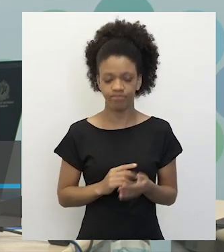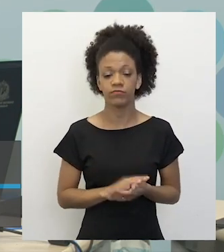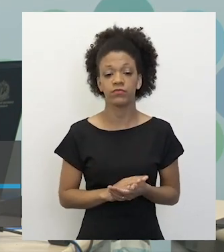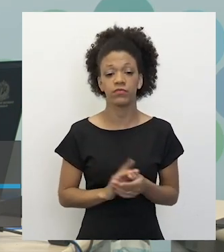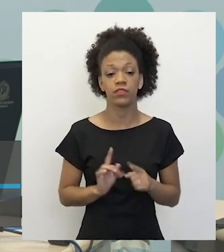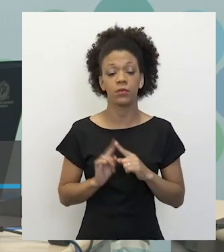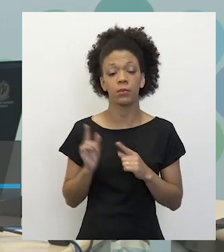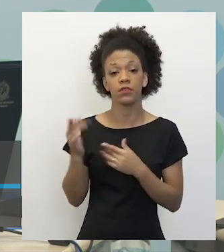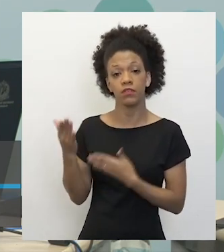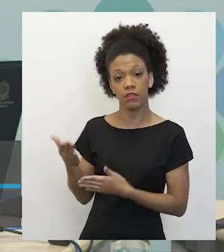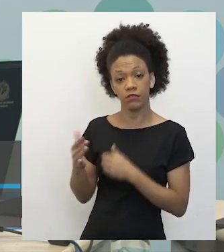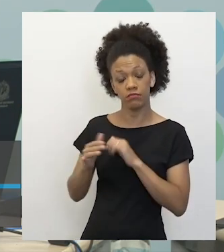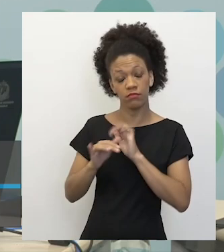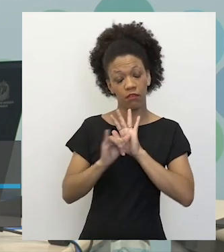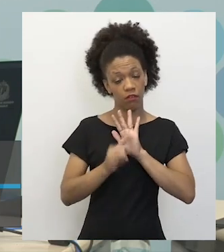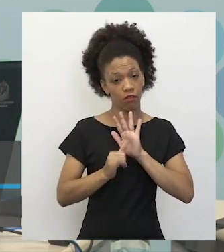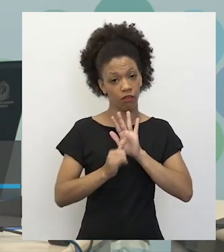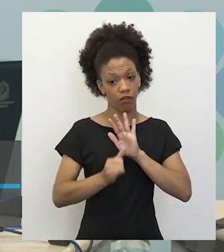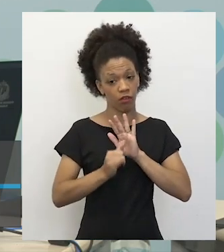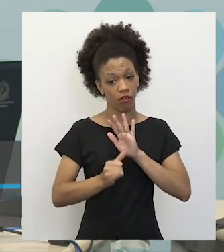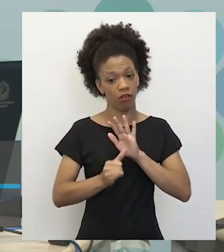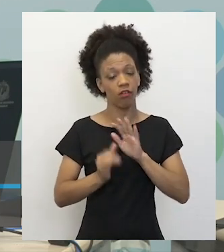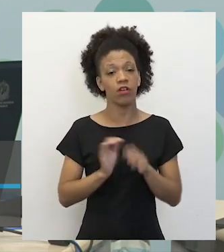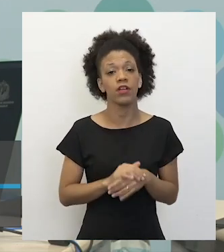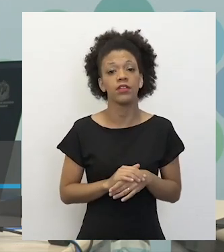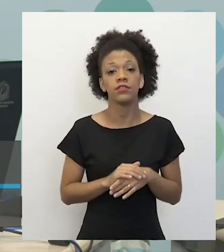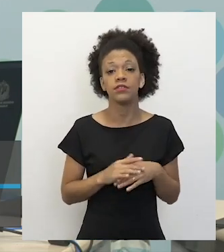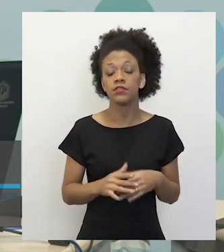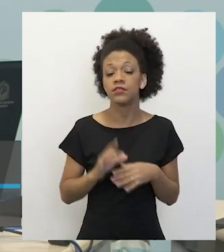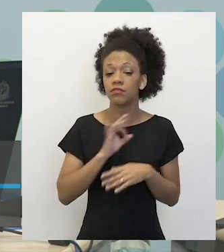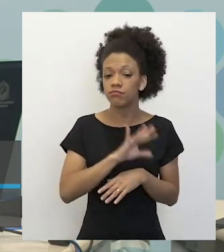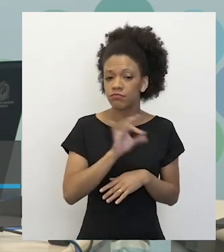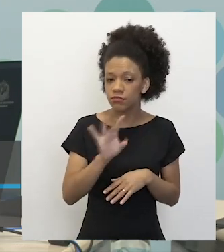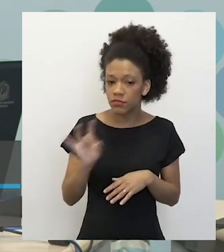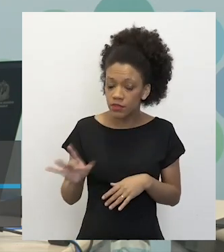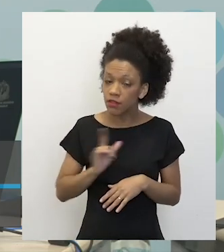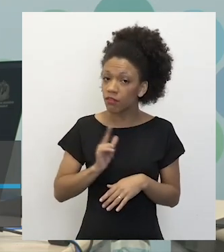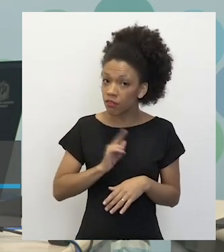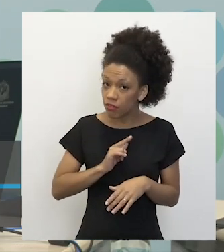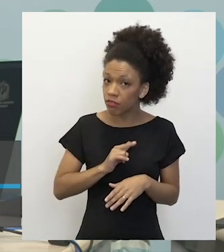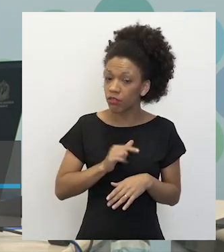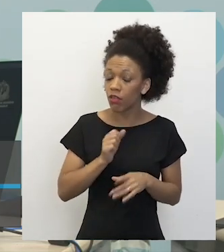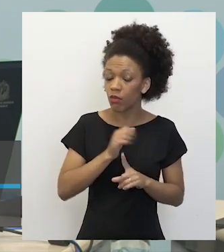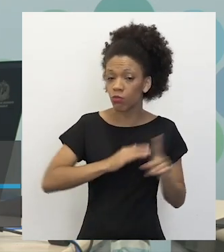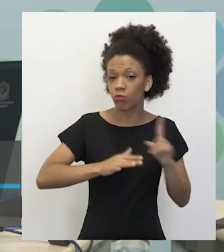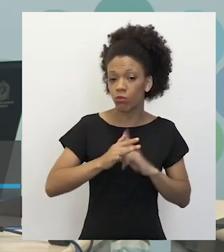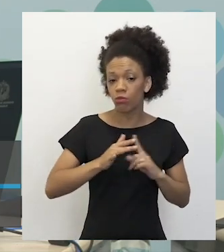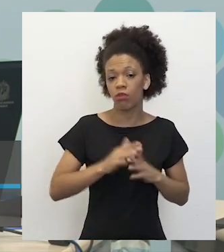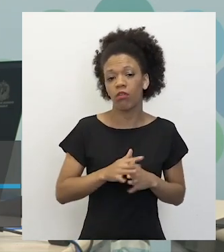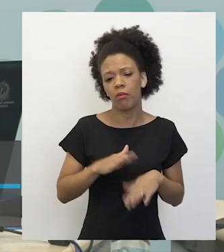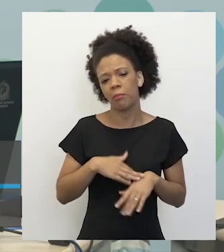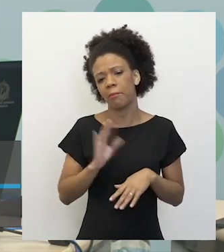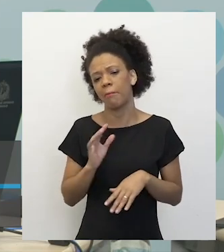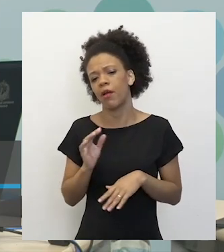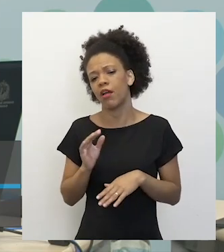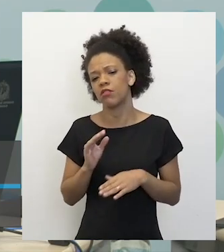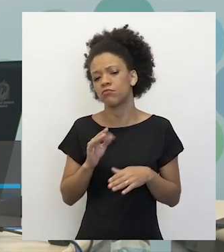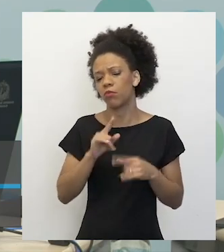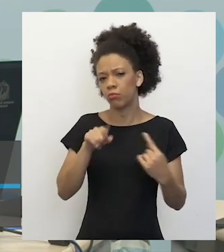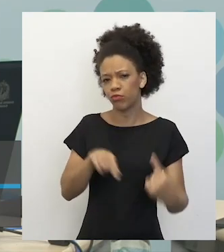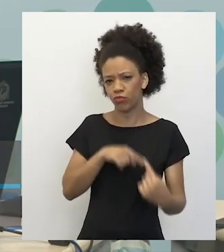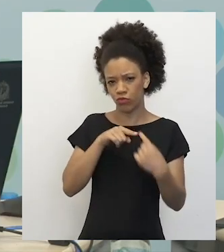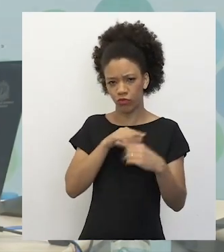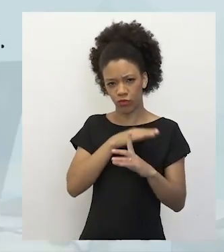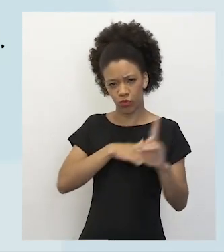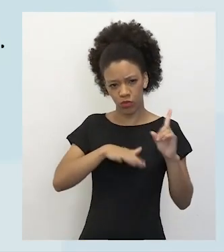é a fábula. Então, cada gênero textual tem a sua função social. E alguns Isso. têm até mais de uma função social. Por exemplo, o conto e a